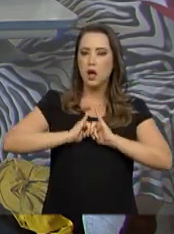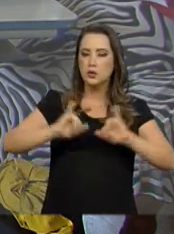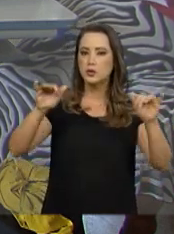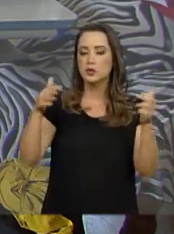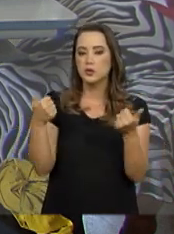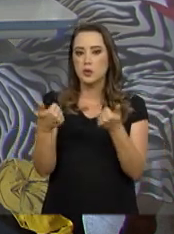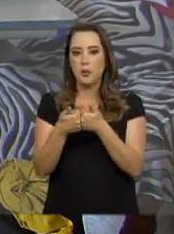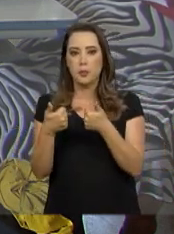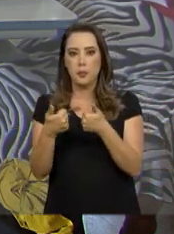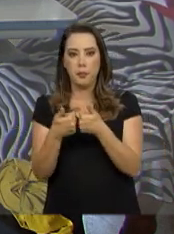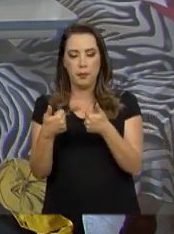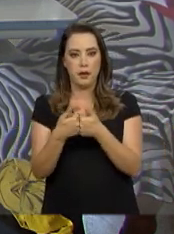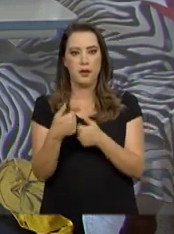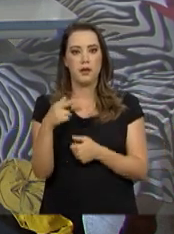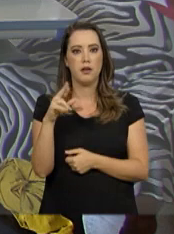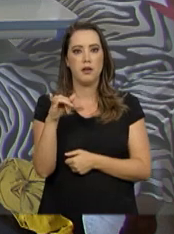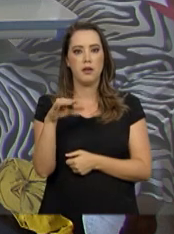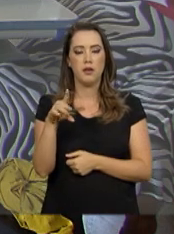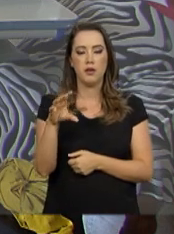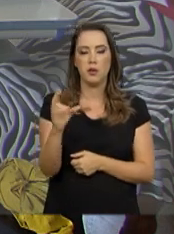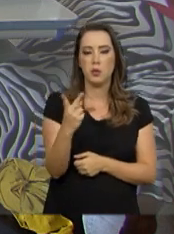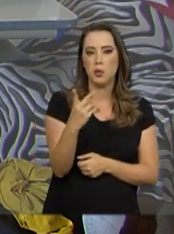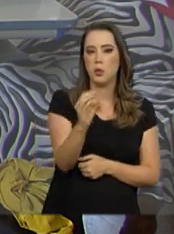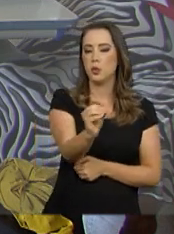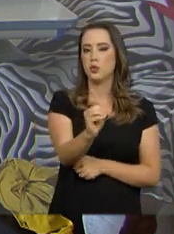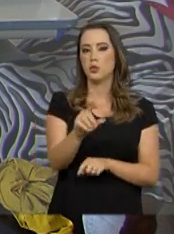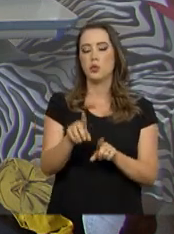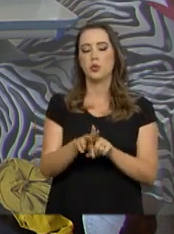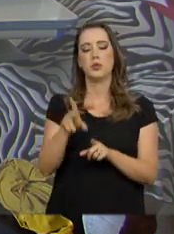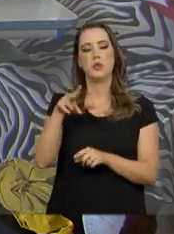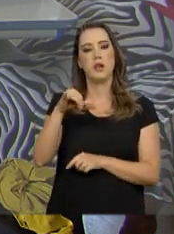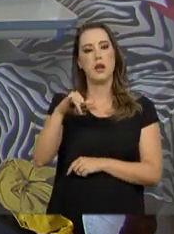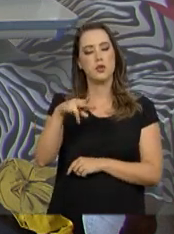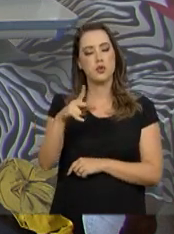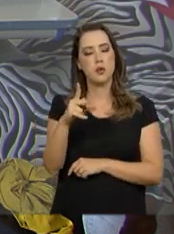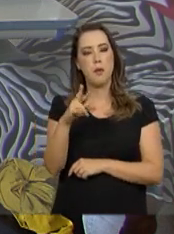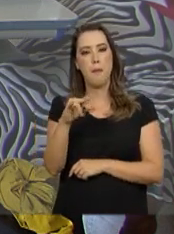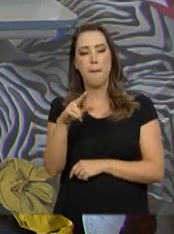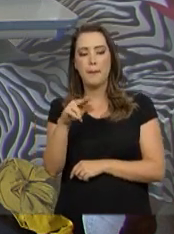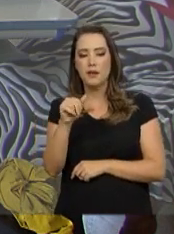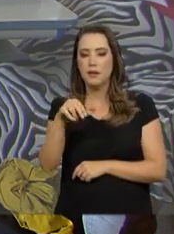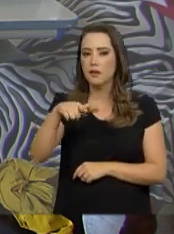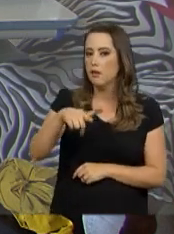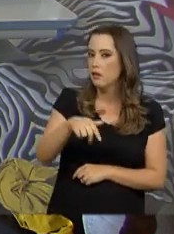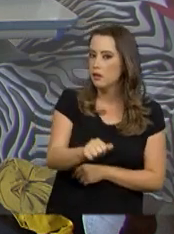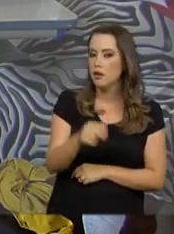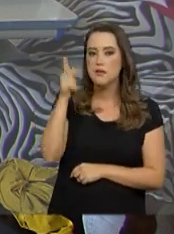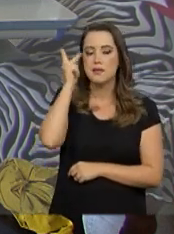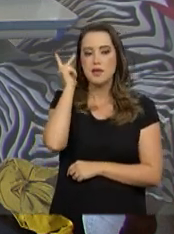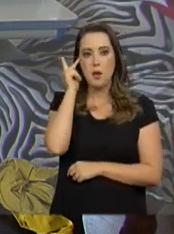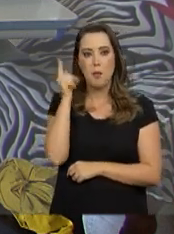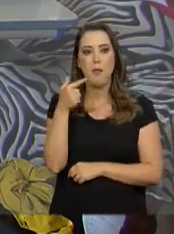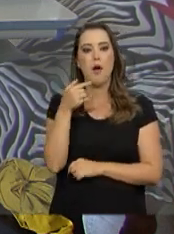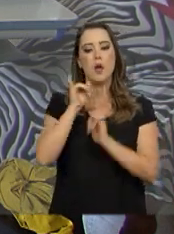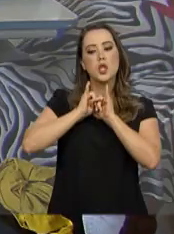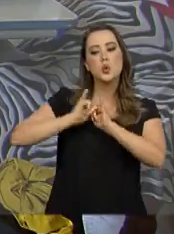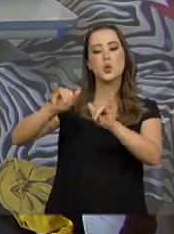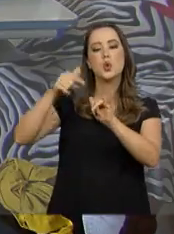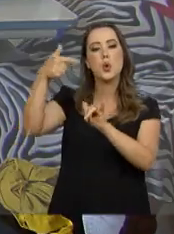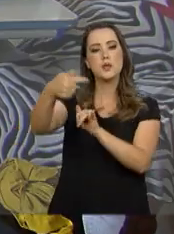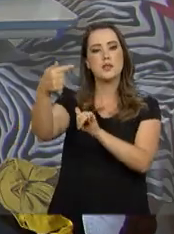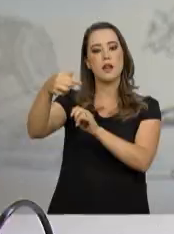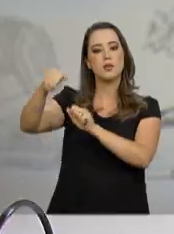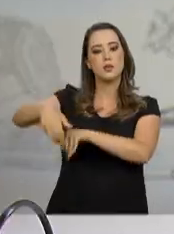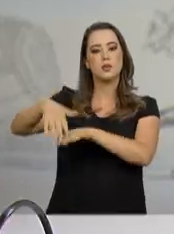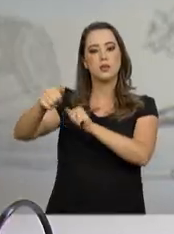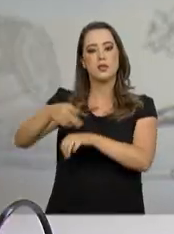margens do Riacho Ipiranga, em São Paulo, no dia 7 de setembro de 1822.